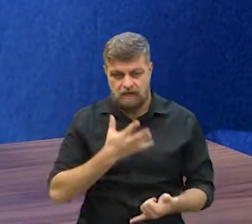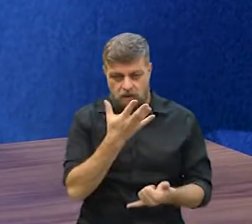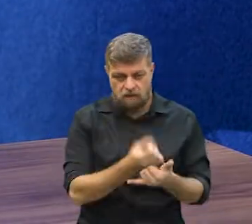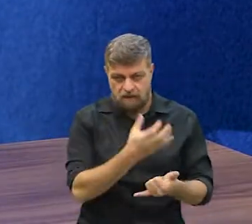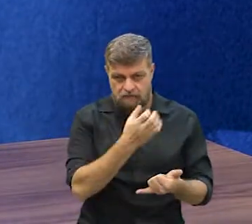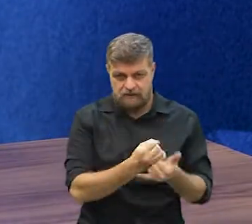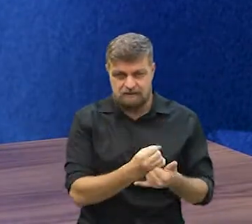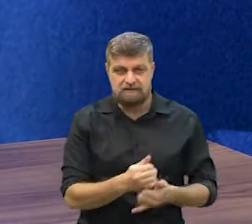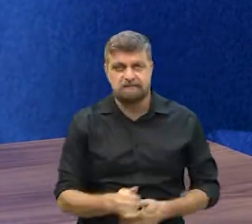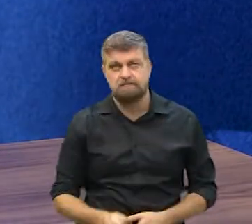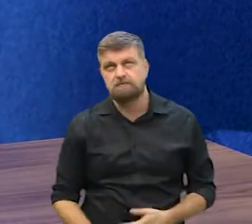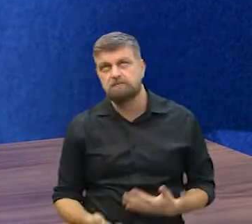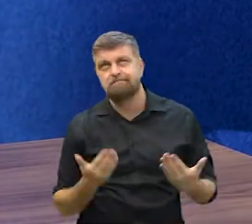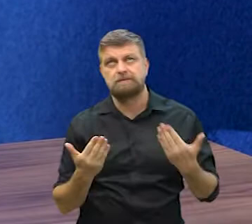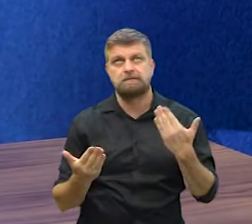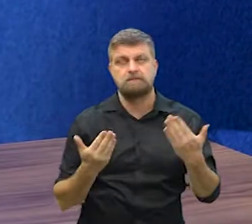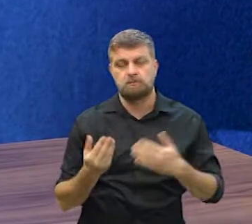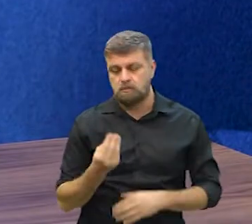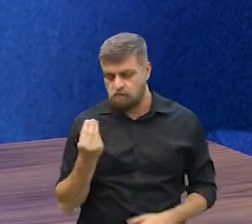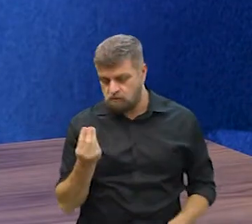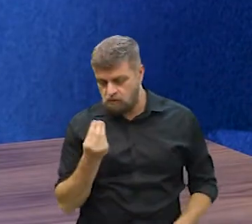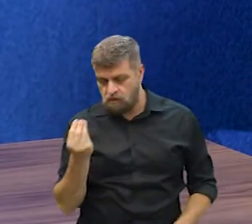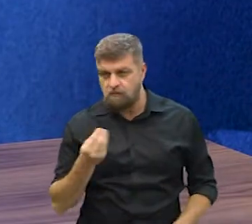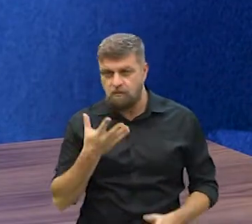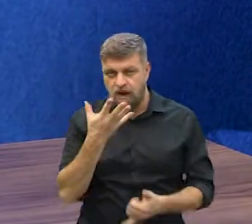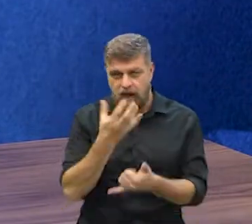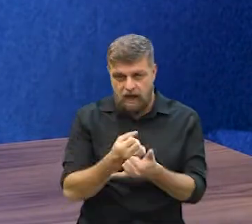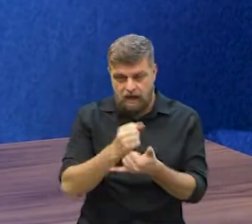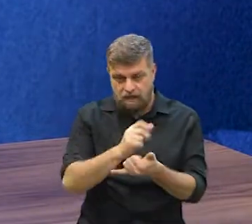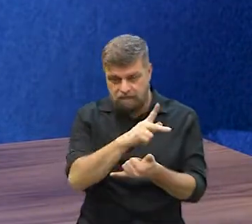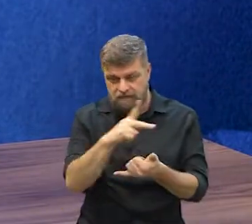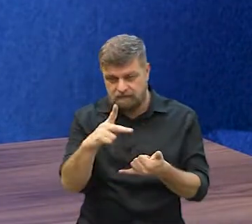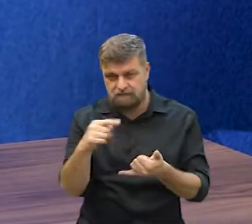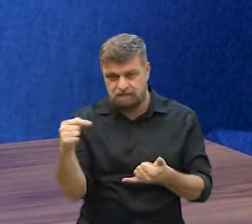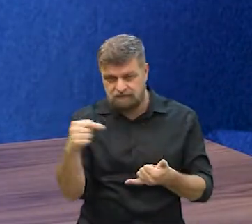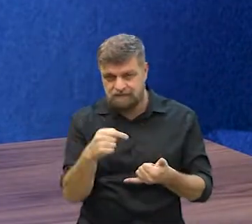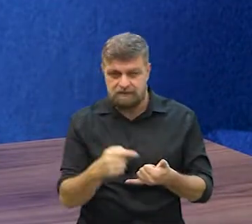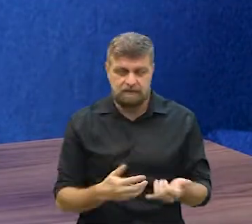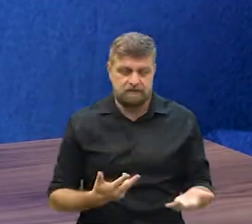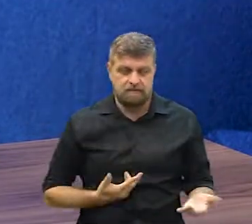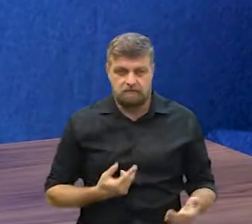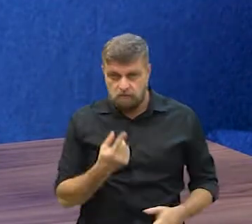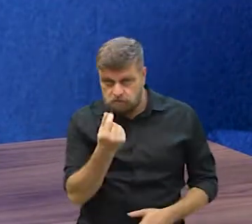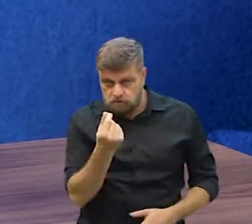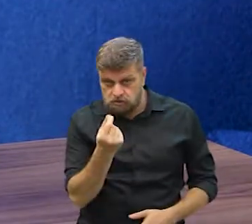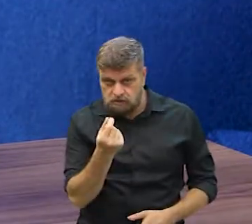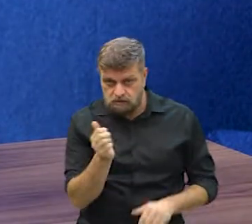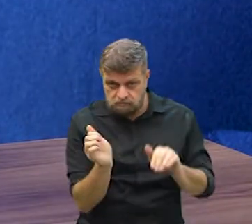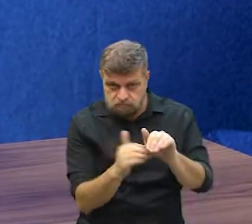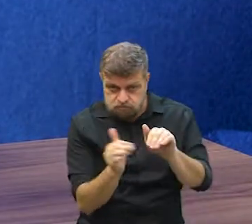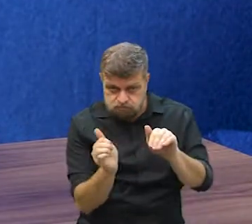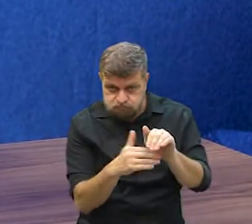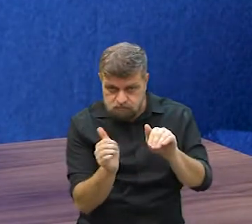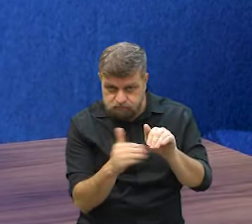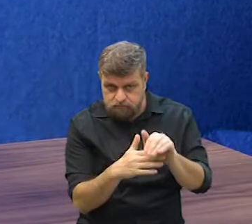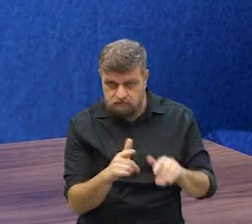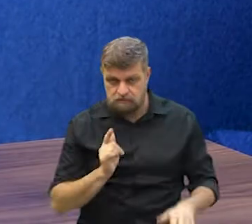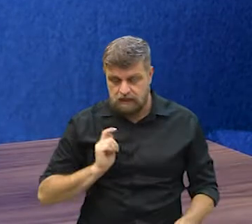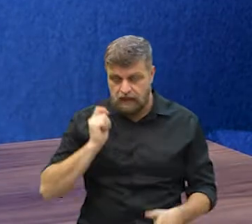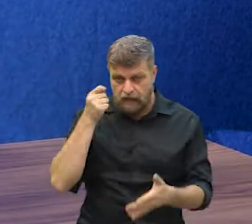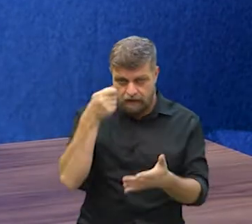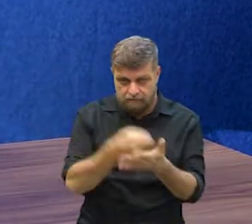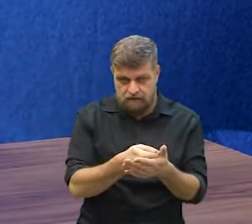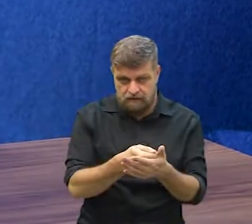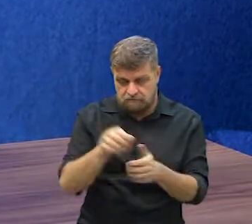tem um aplicativo, uma espécie de aplicativo, de uma conta, alguma coisa nesse sentido,